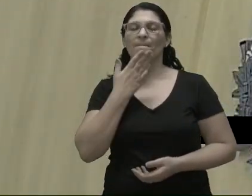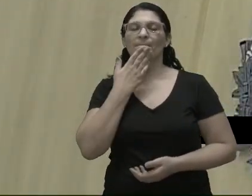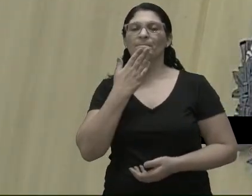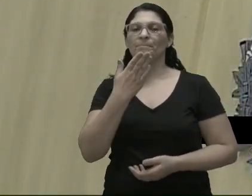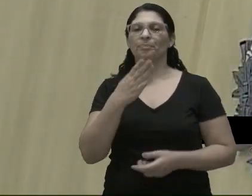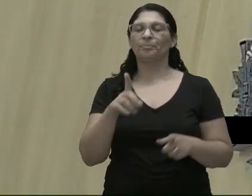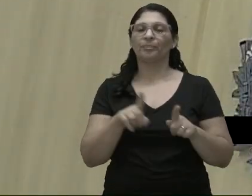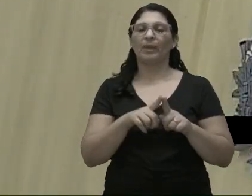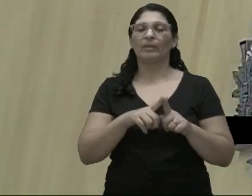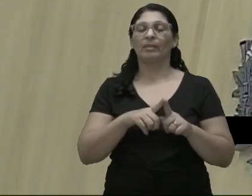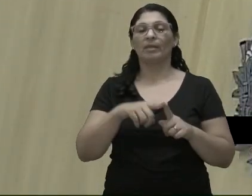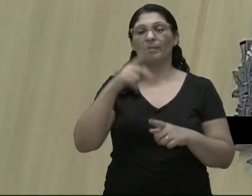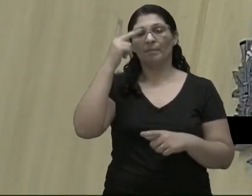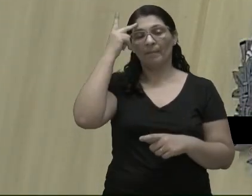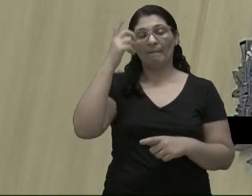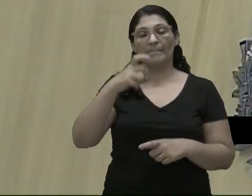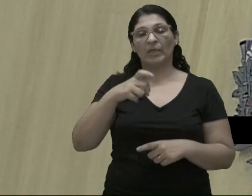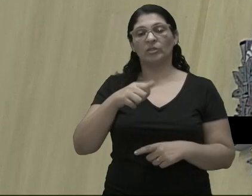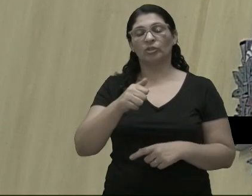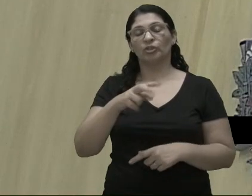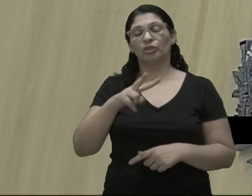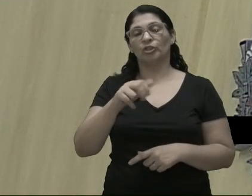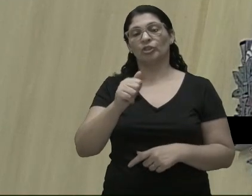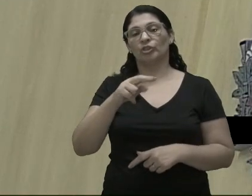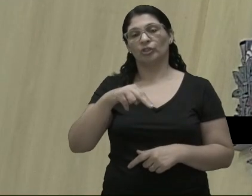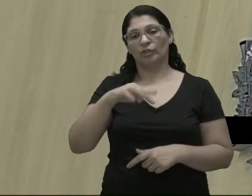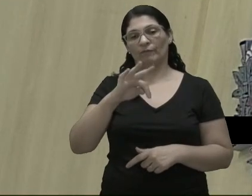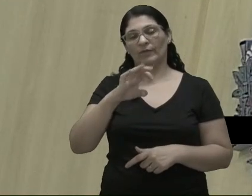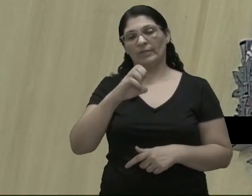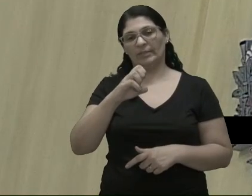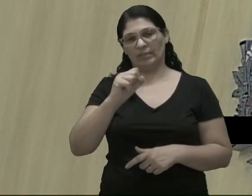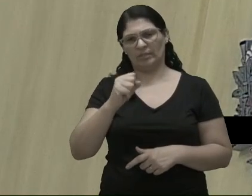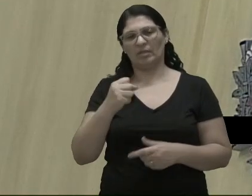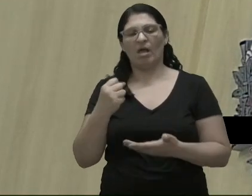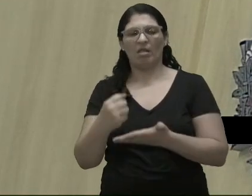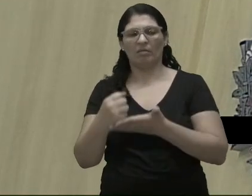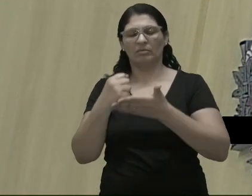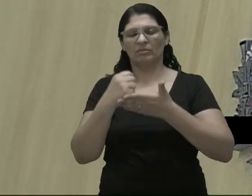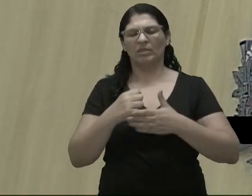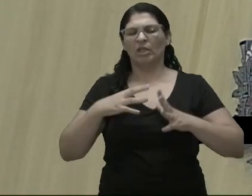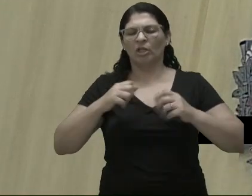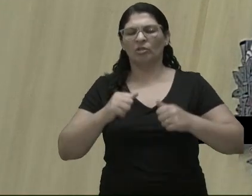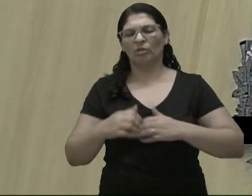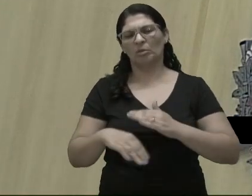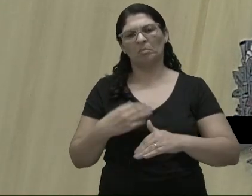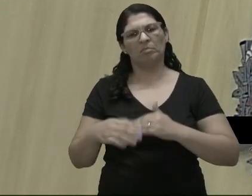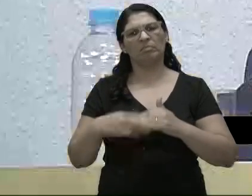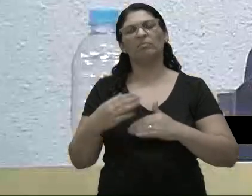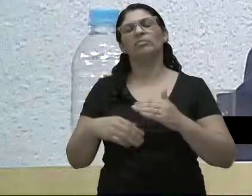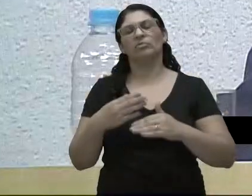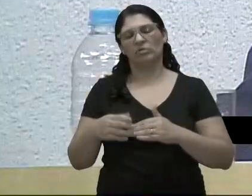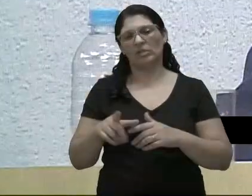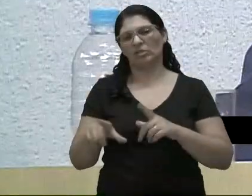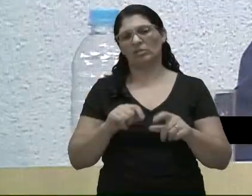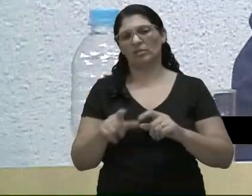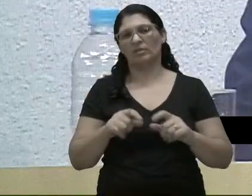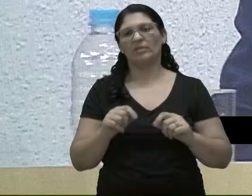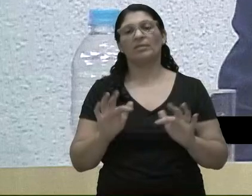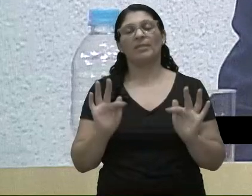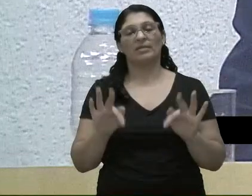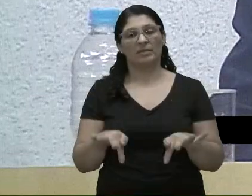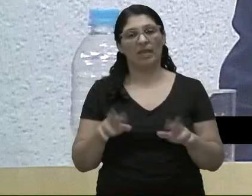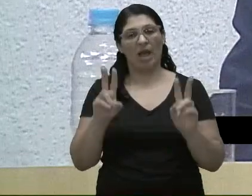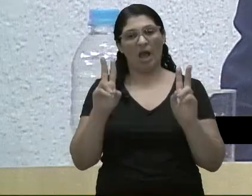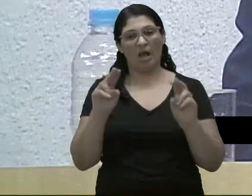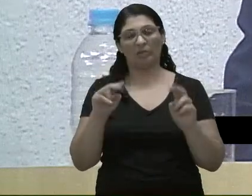a Chavantes a fornecer para a gente todo esse processo, né, de classificação e tal, para a gente encerrar esse assunto, tá bom?